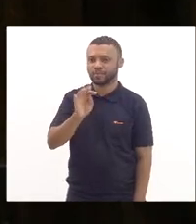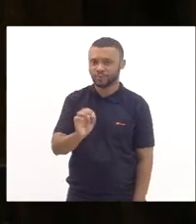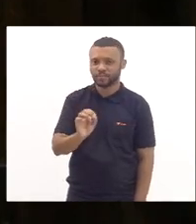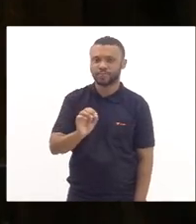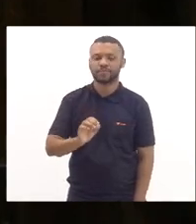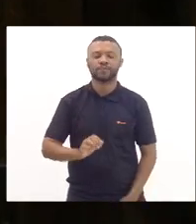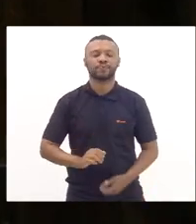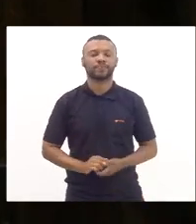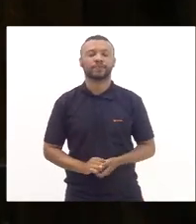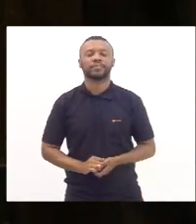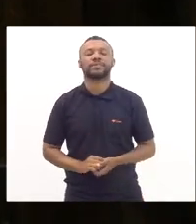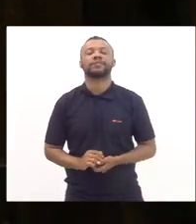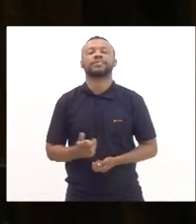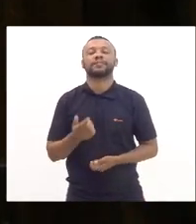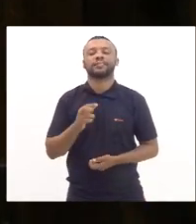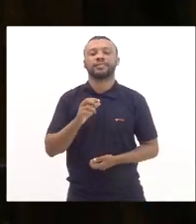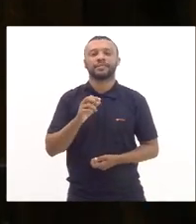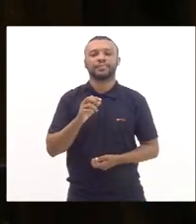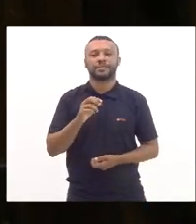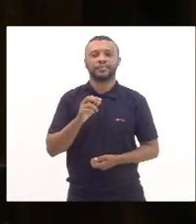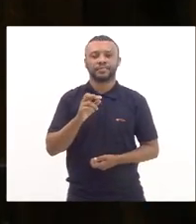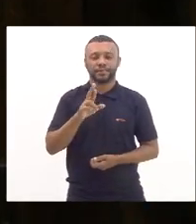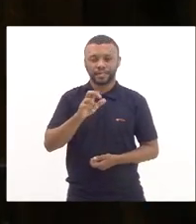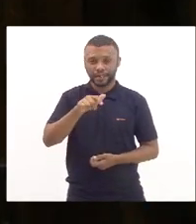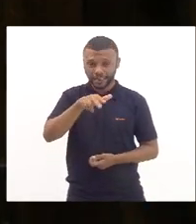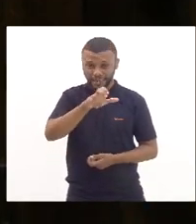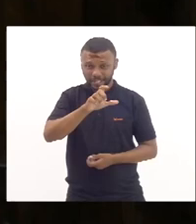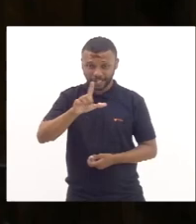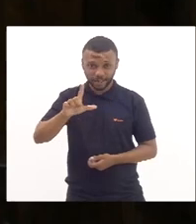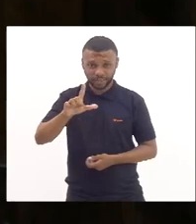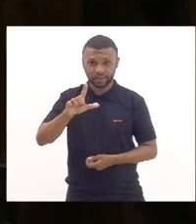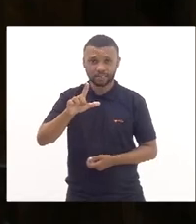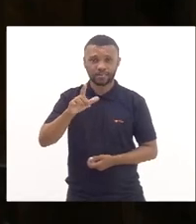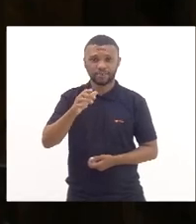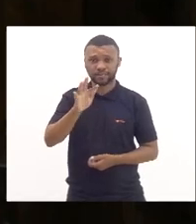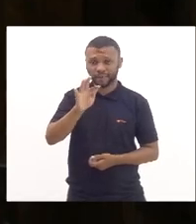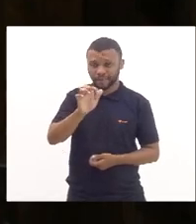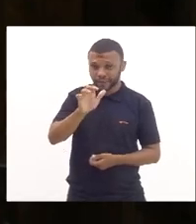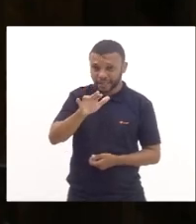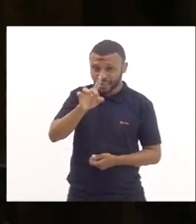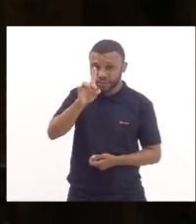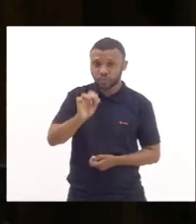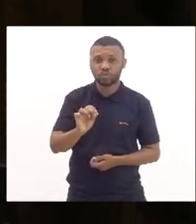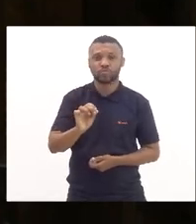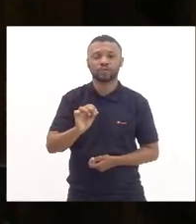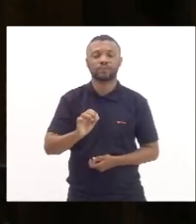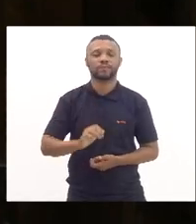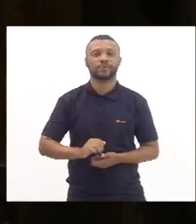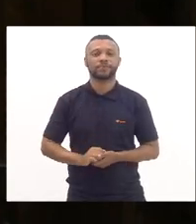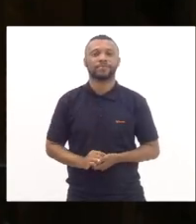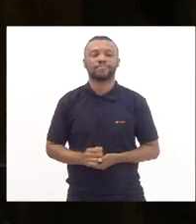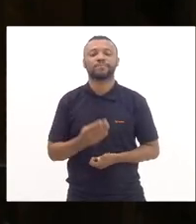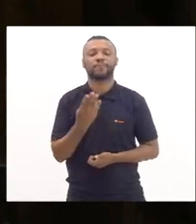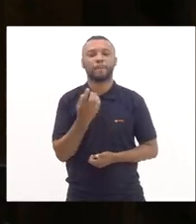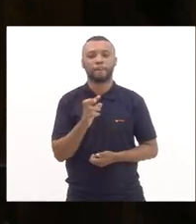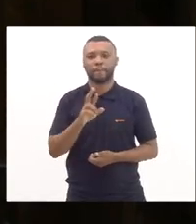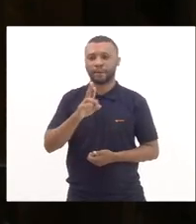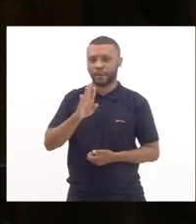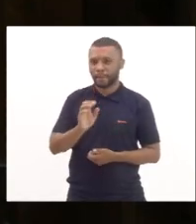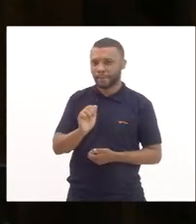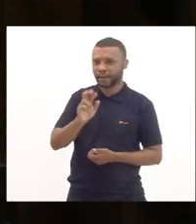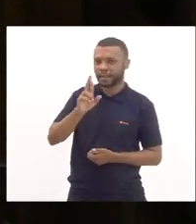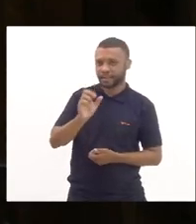Lima, Natália Raquel Medeiros de Nascimento, Fernando Laboca de Freitas Neto, Bárbara Beatriz de